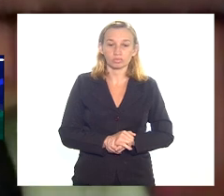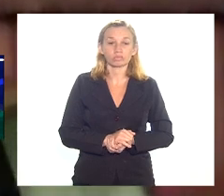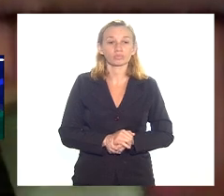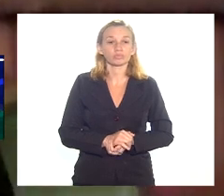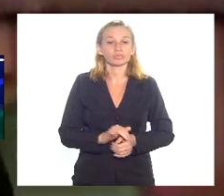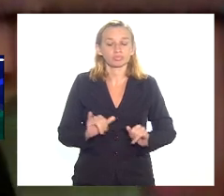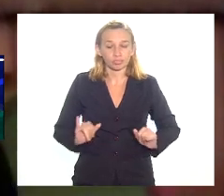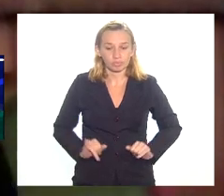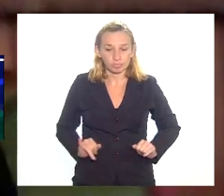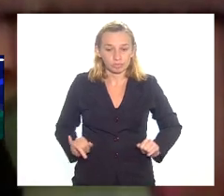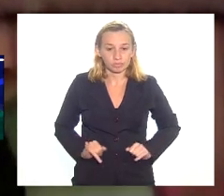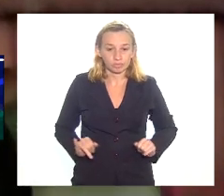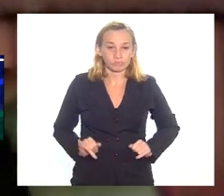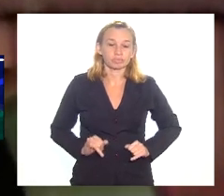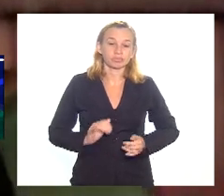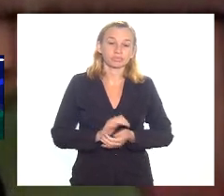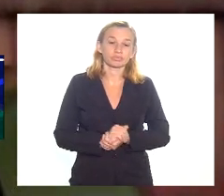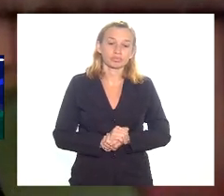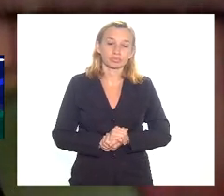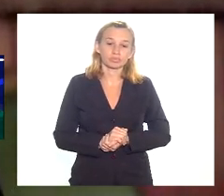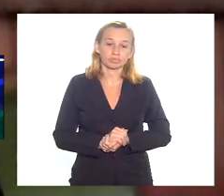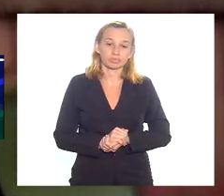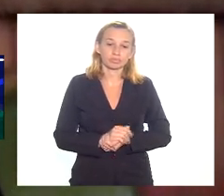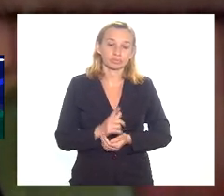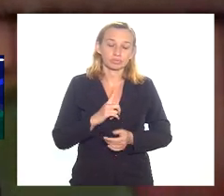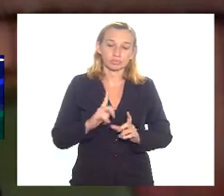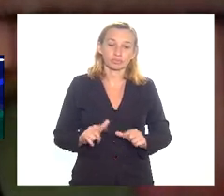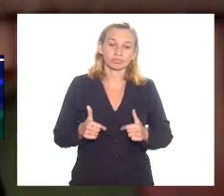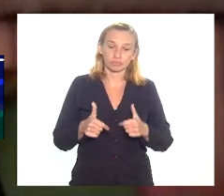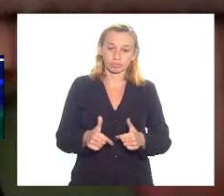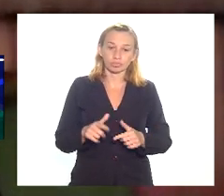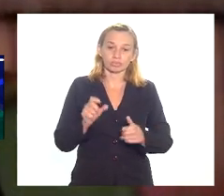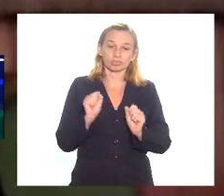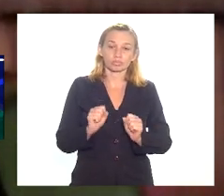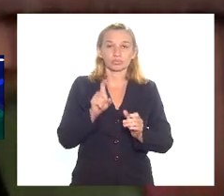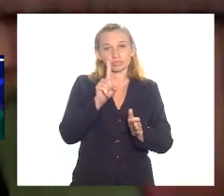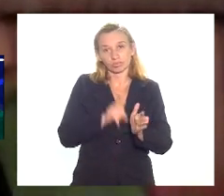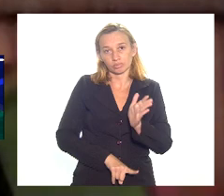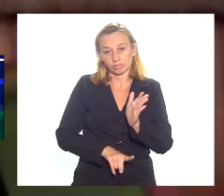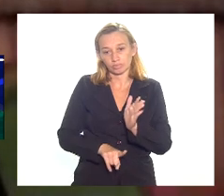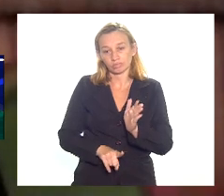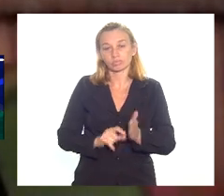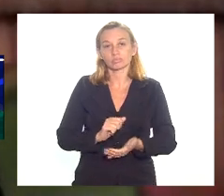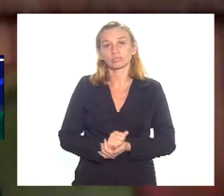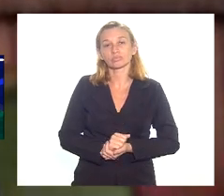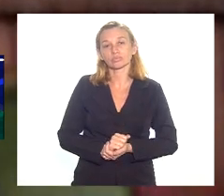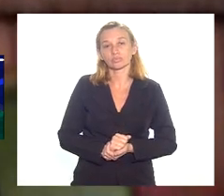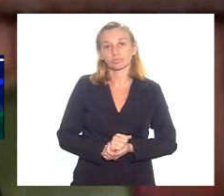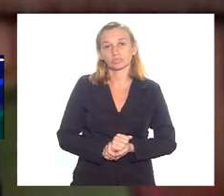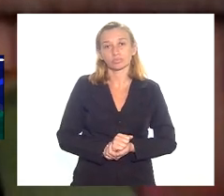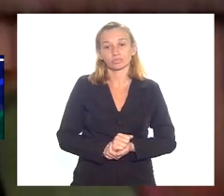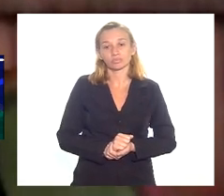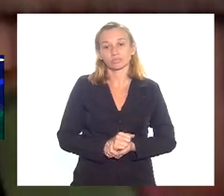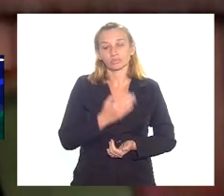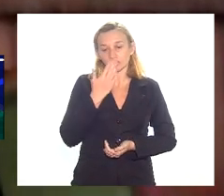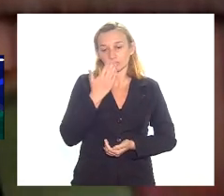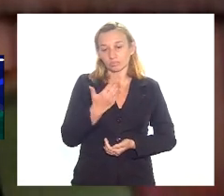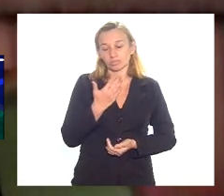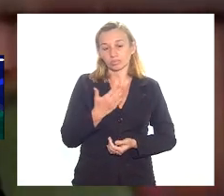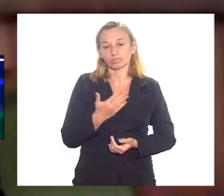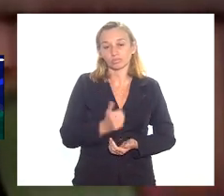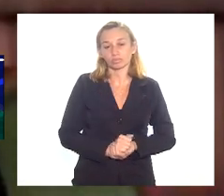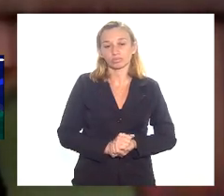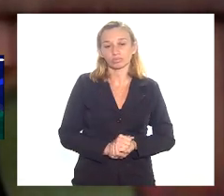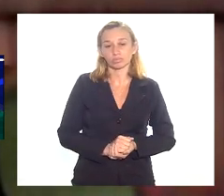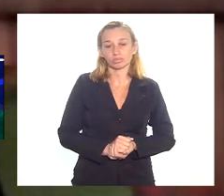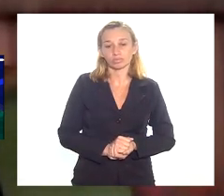fato, uma ação, né, que possa diminuir, coibir de fato esse tipo de